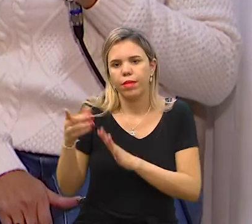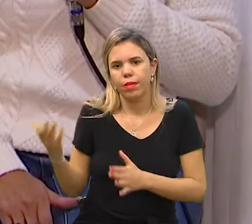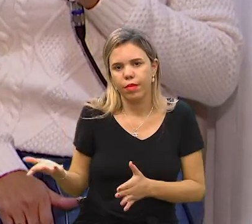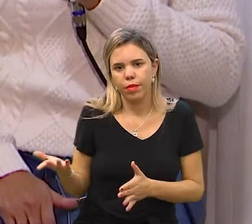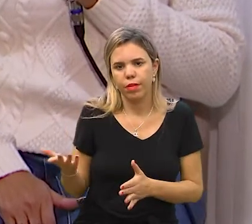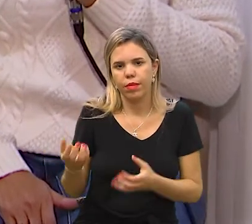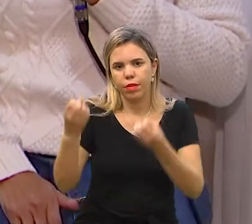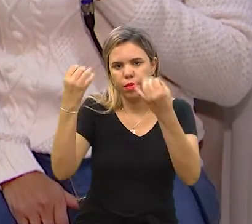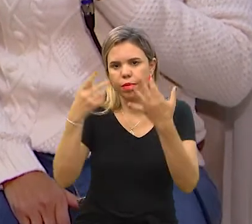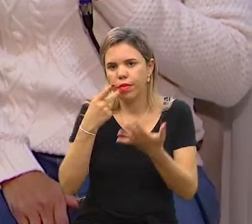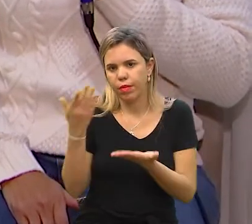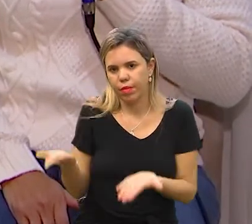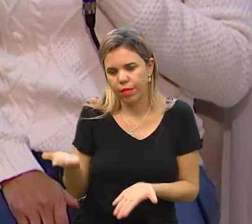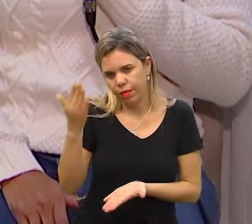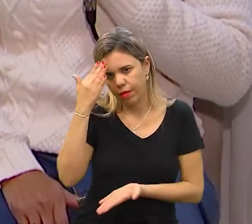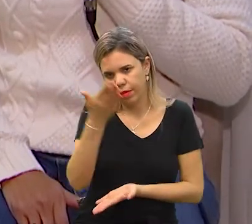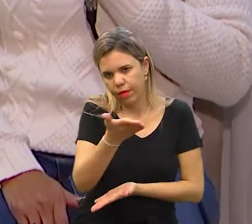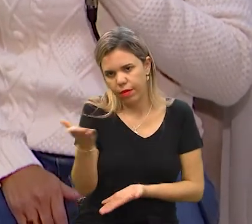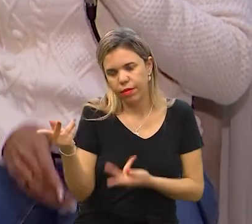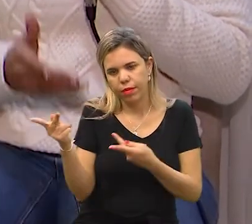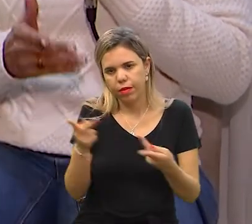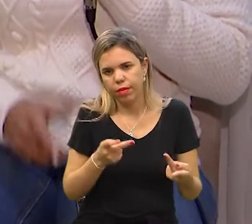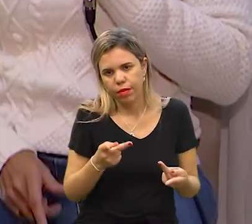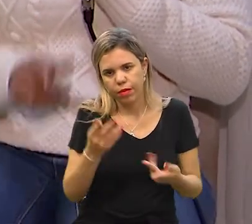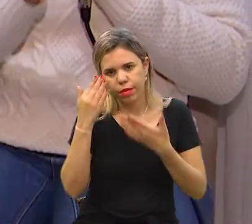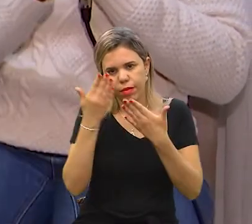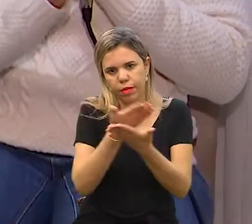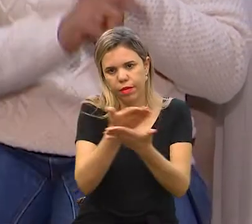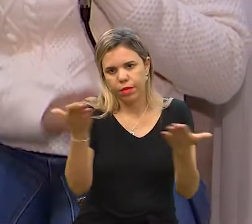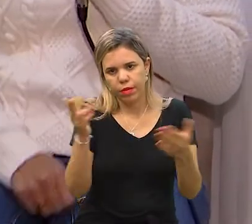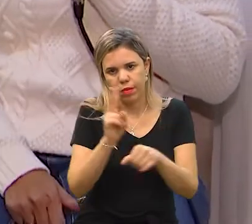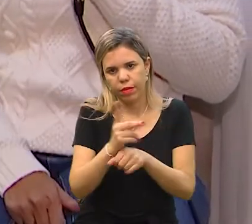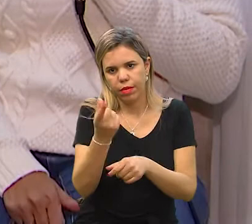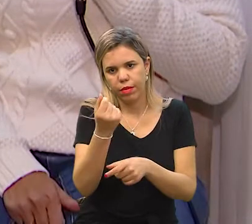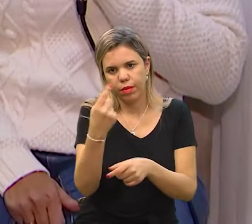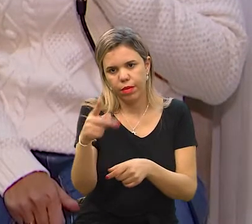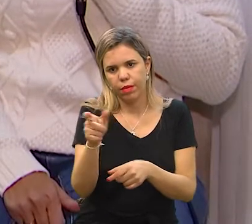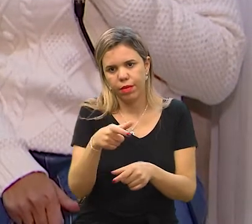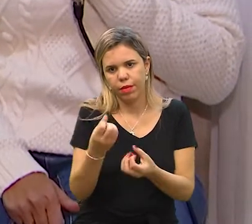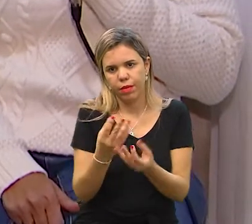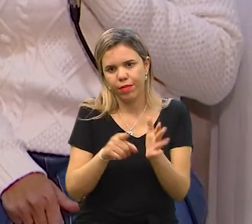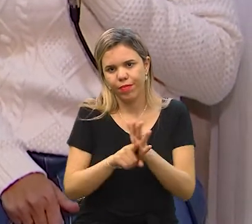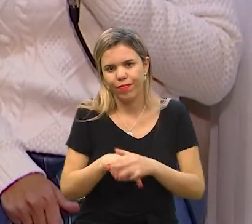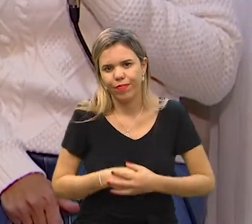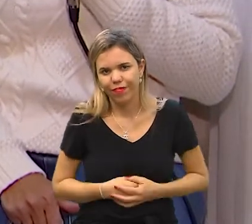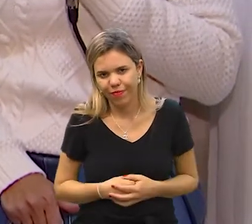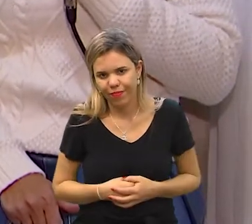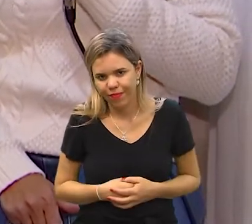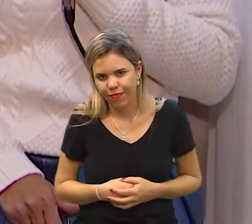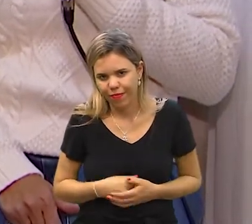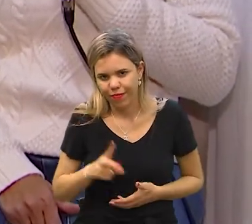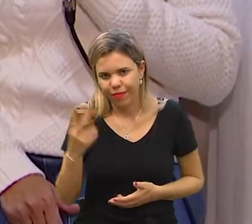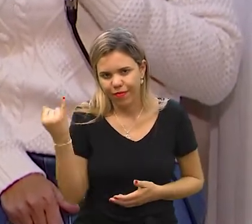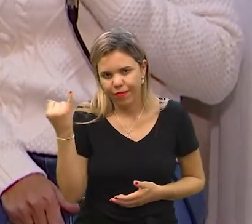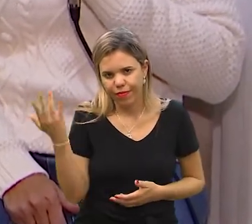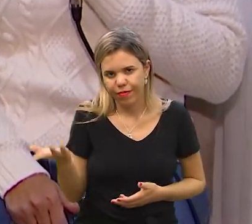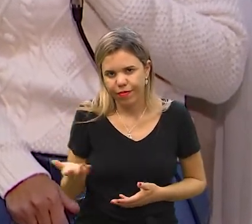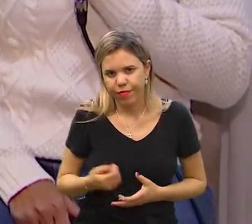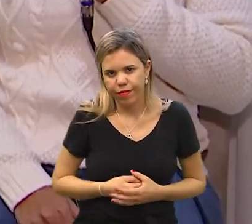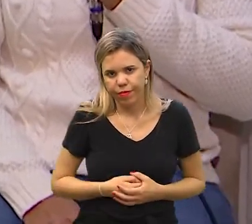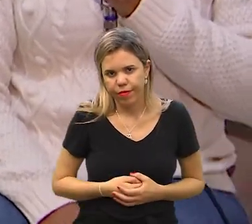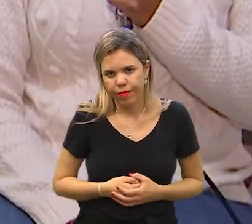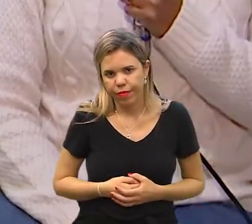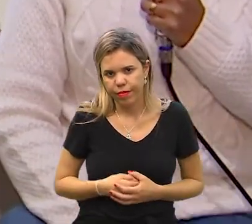informações prestadas aqui. Eu que agradeço pelo convite. Muito obrigado e cuide sempre dos seus dados, hein? É sempre importante